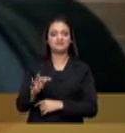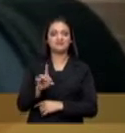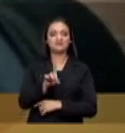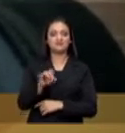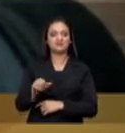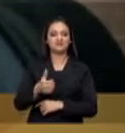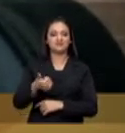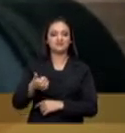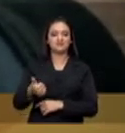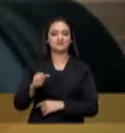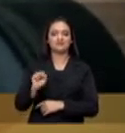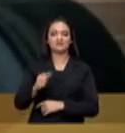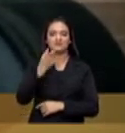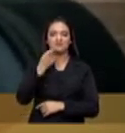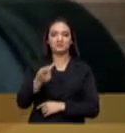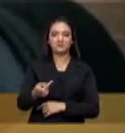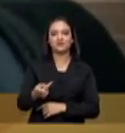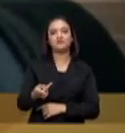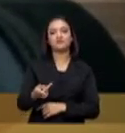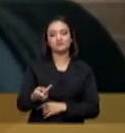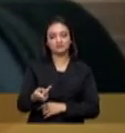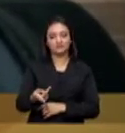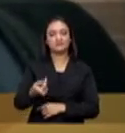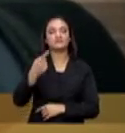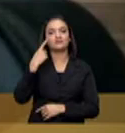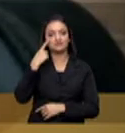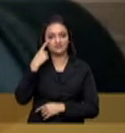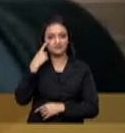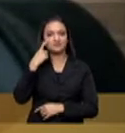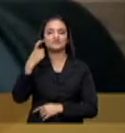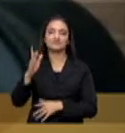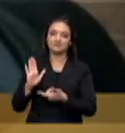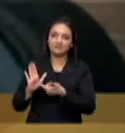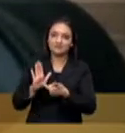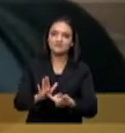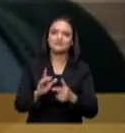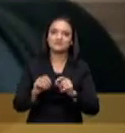corrente, manifestou interesse no prosseguimento da ação,